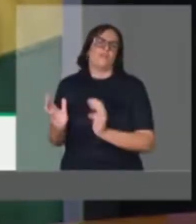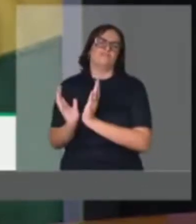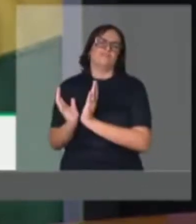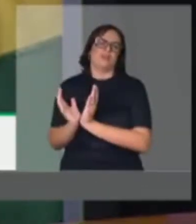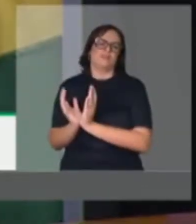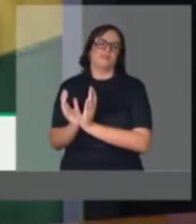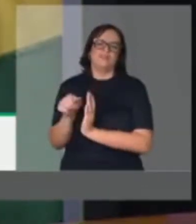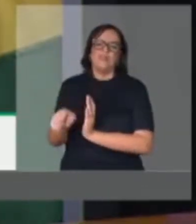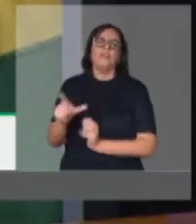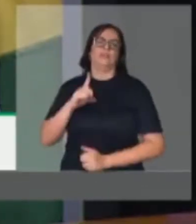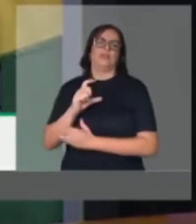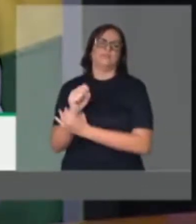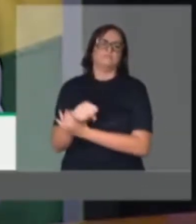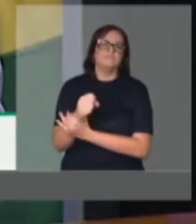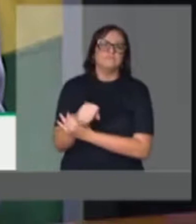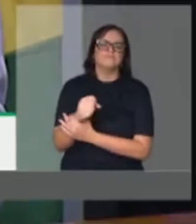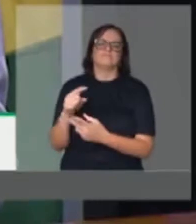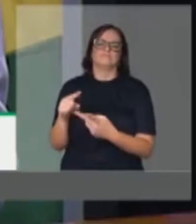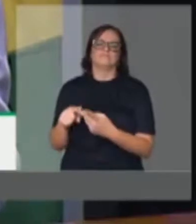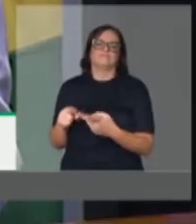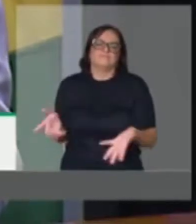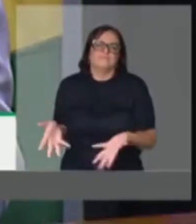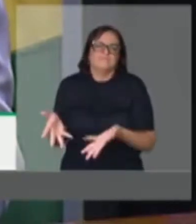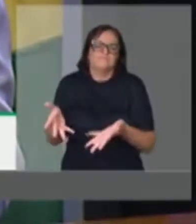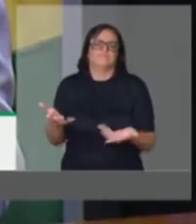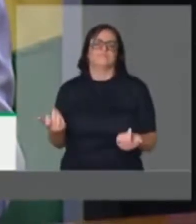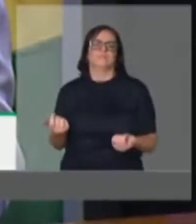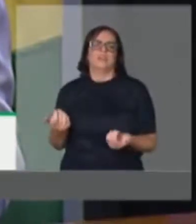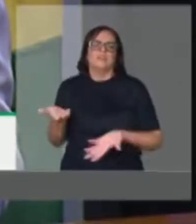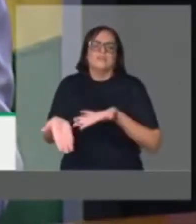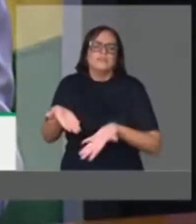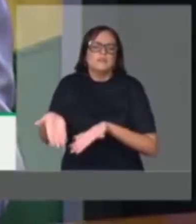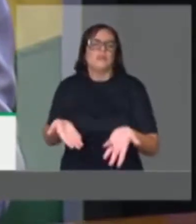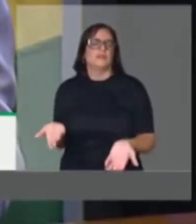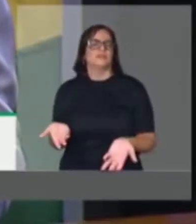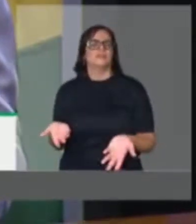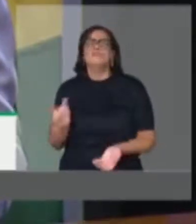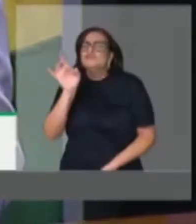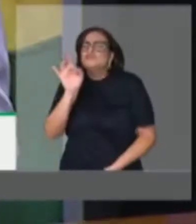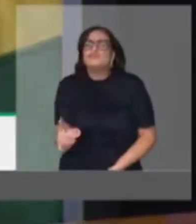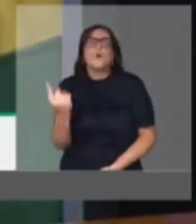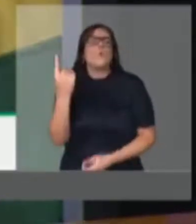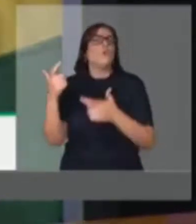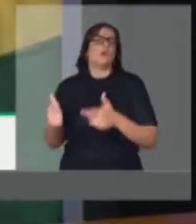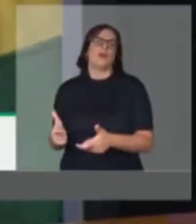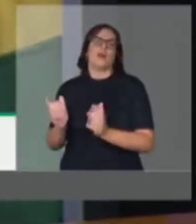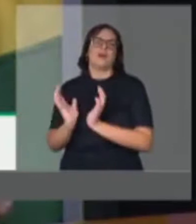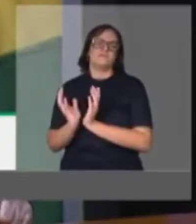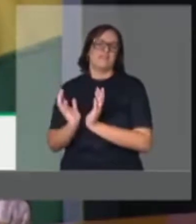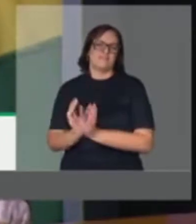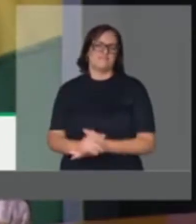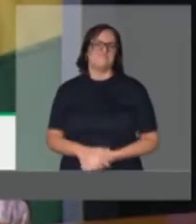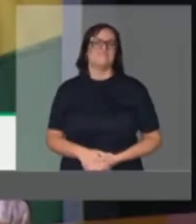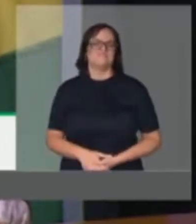motora as terapias são as nossas há pais que são um braço já